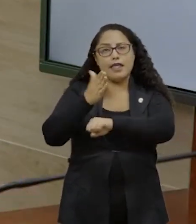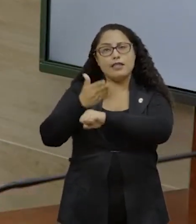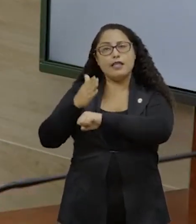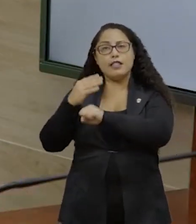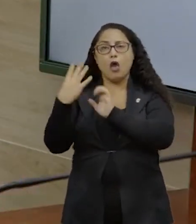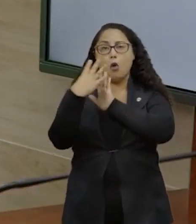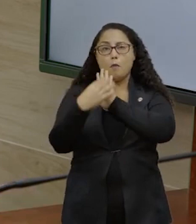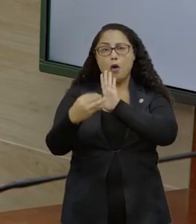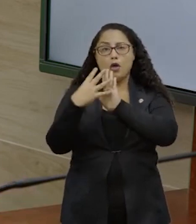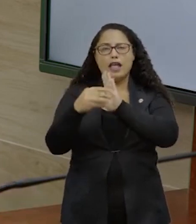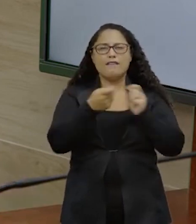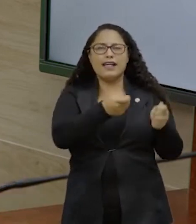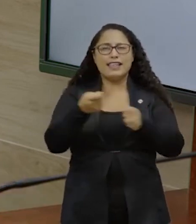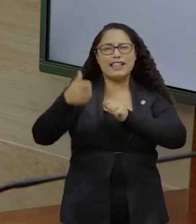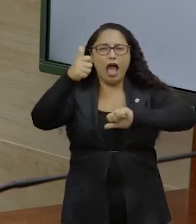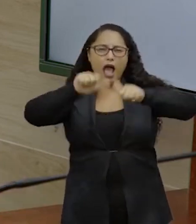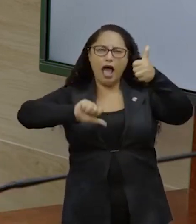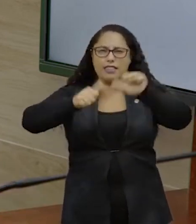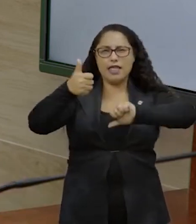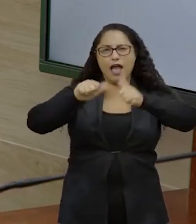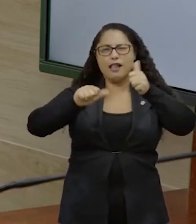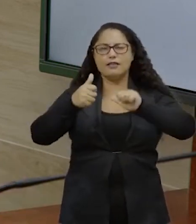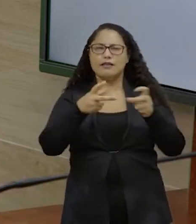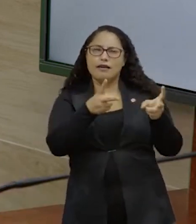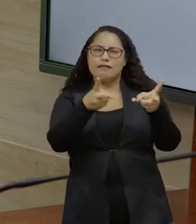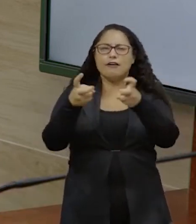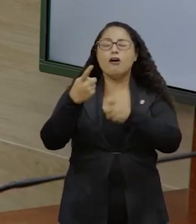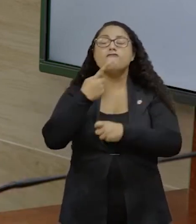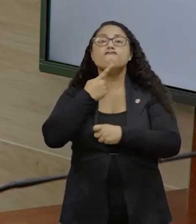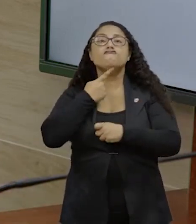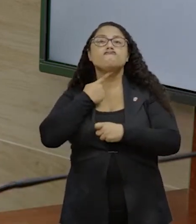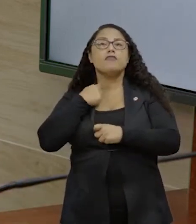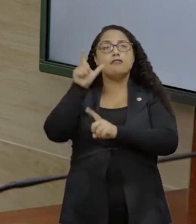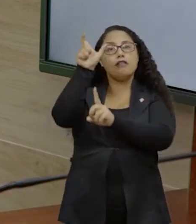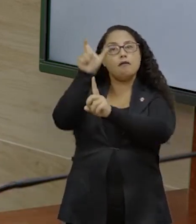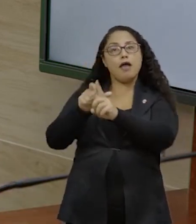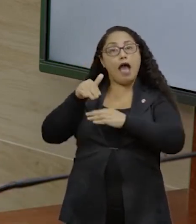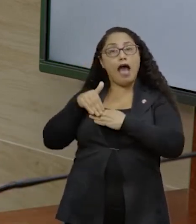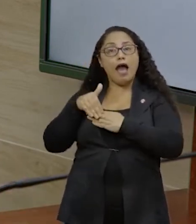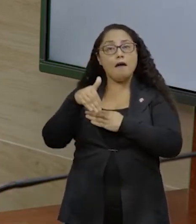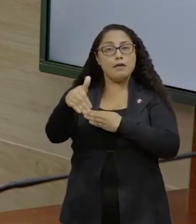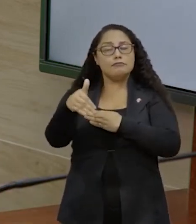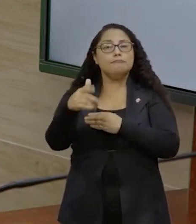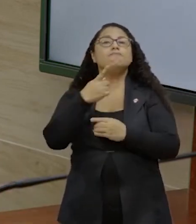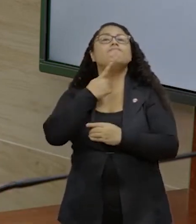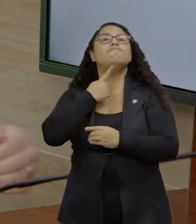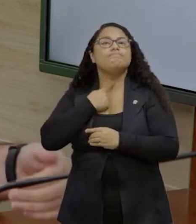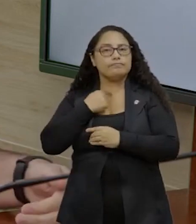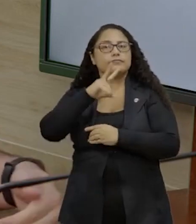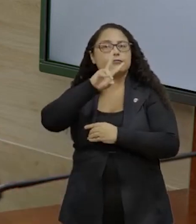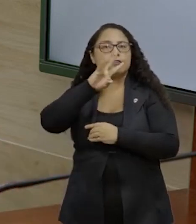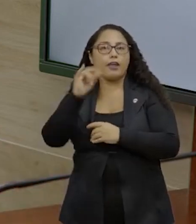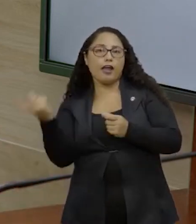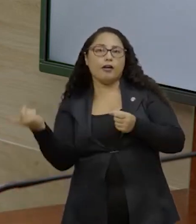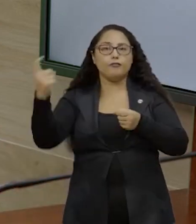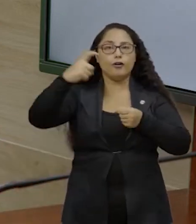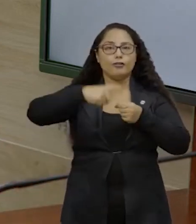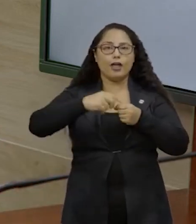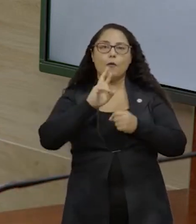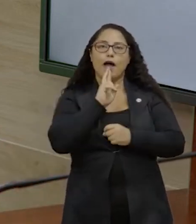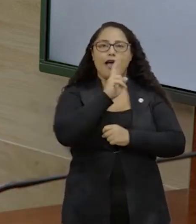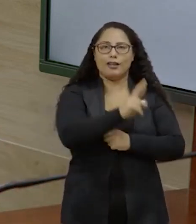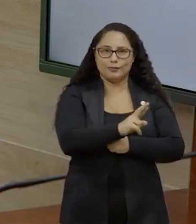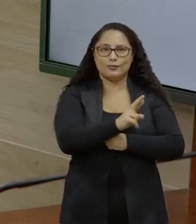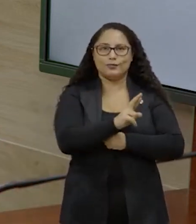um modelo que vai tentar analisar a intenção do usuário e, a partir dessa intenção do usuário, ele vai retornar uma